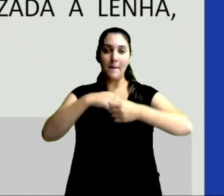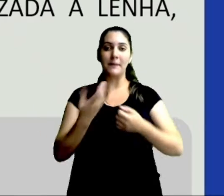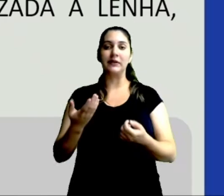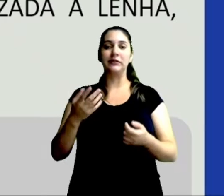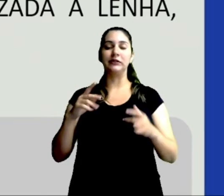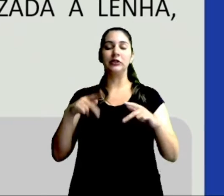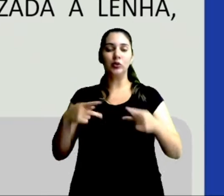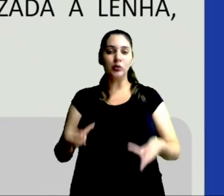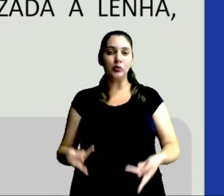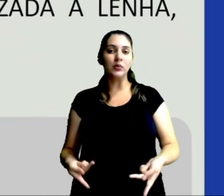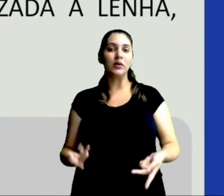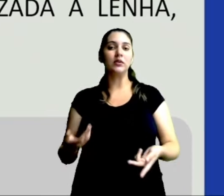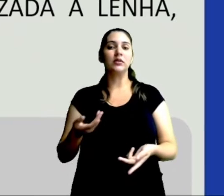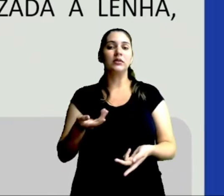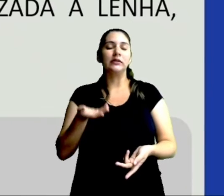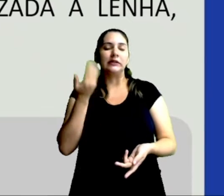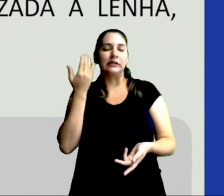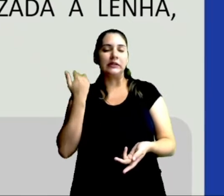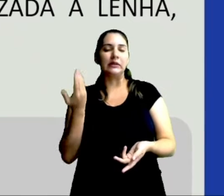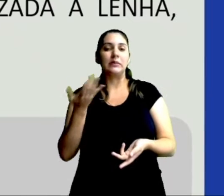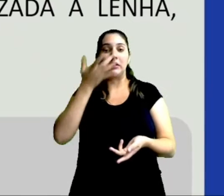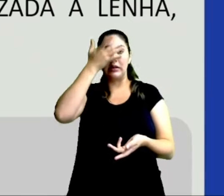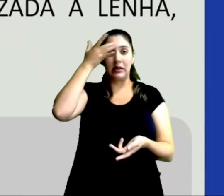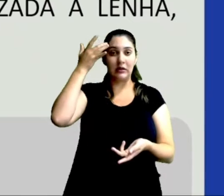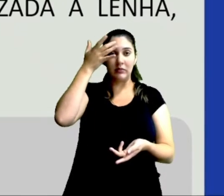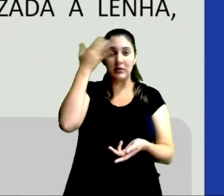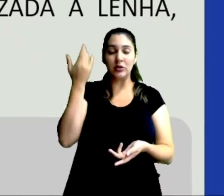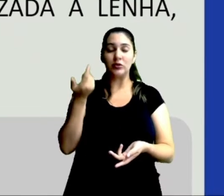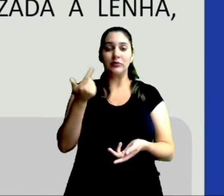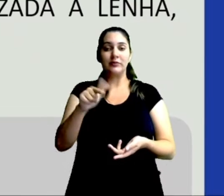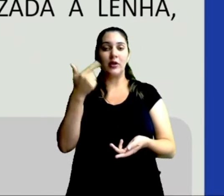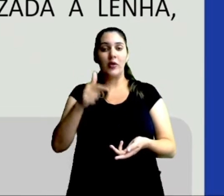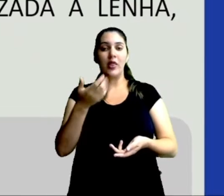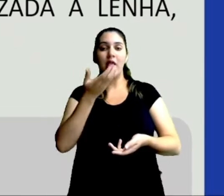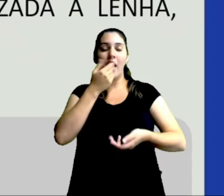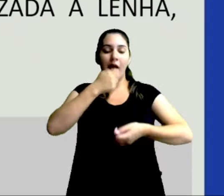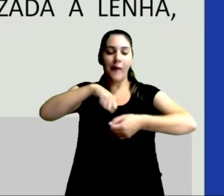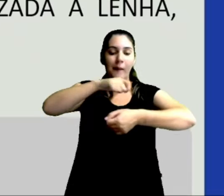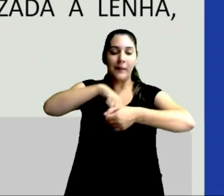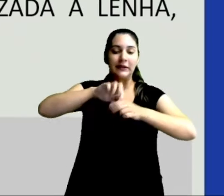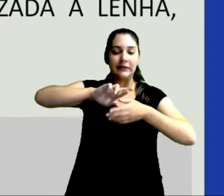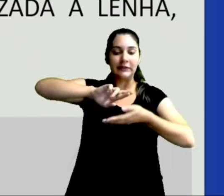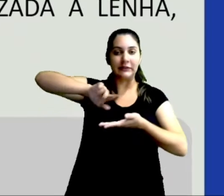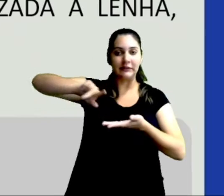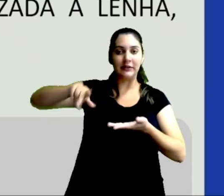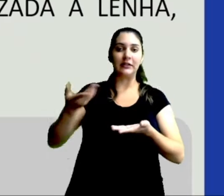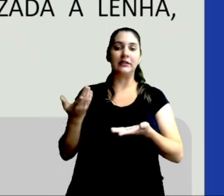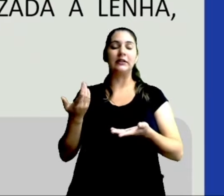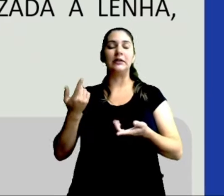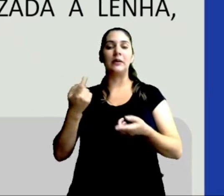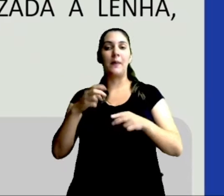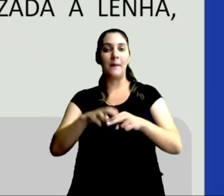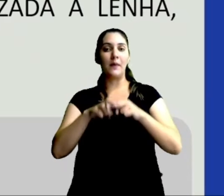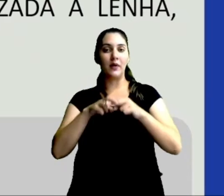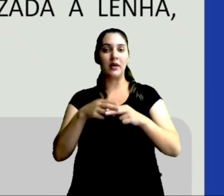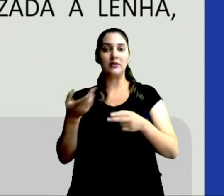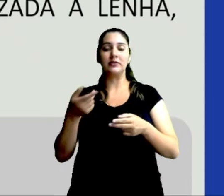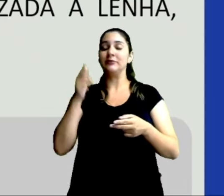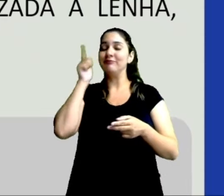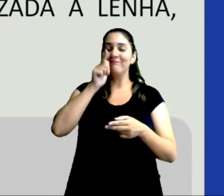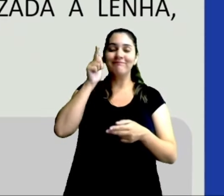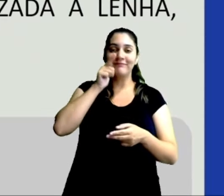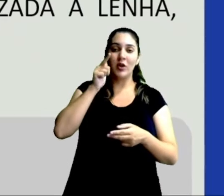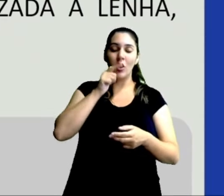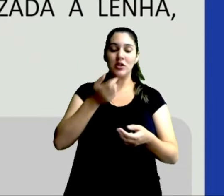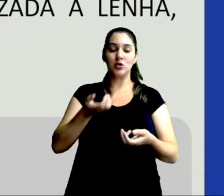humanos, porque antigamente as pessoas não tinham uma dieta tão diversificada, devido à questão de não